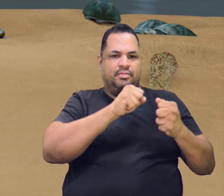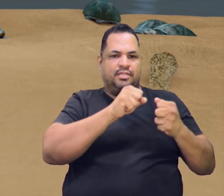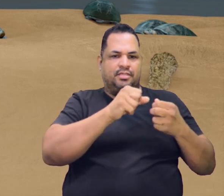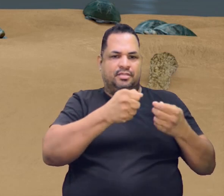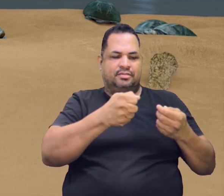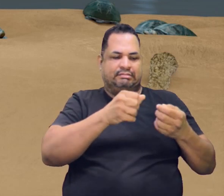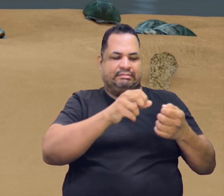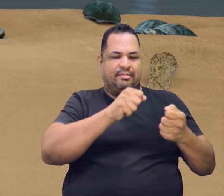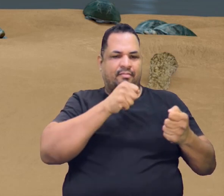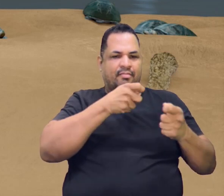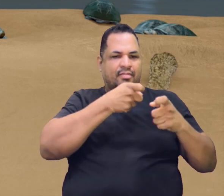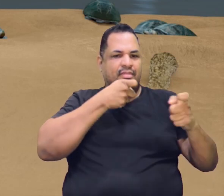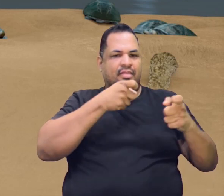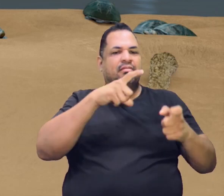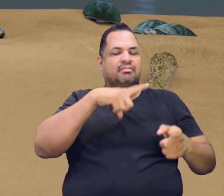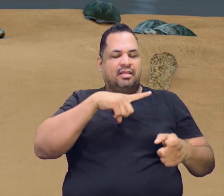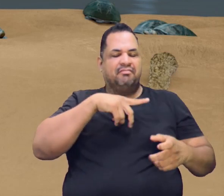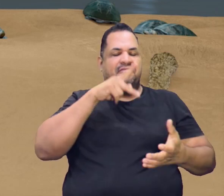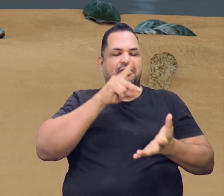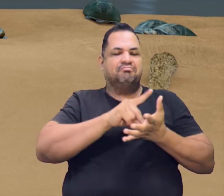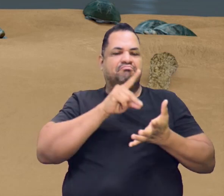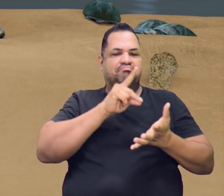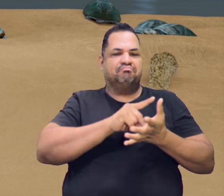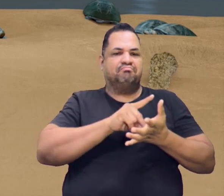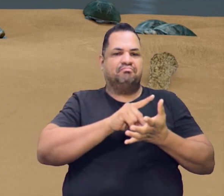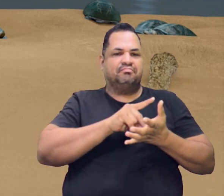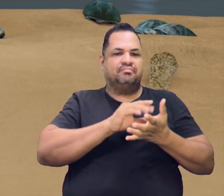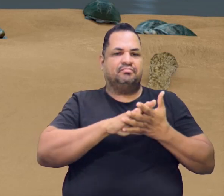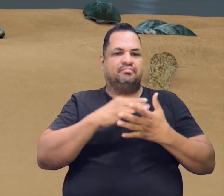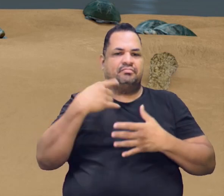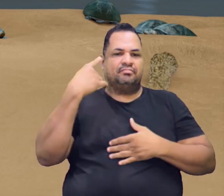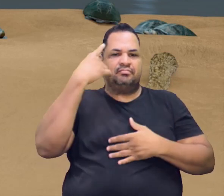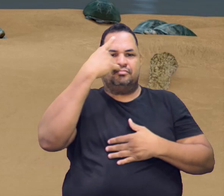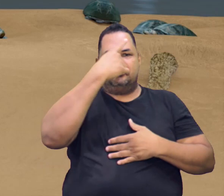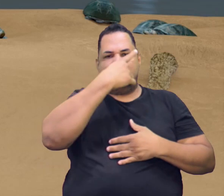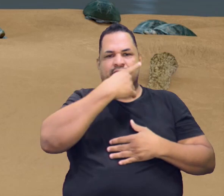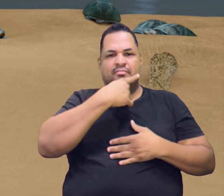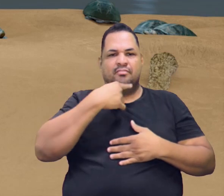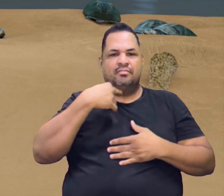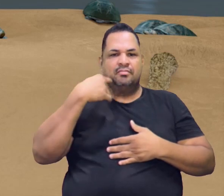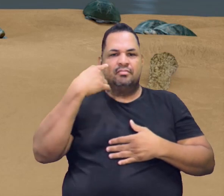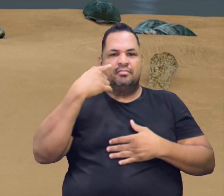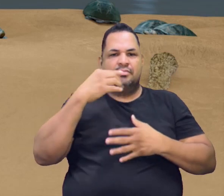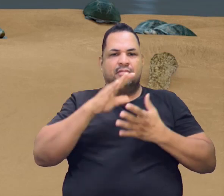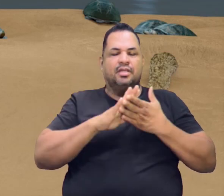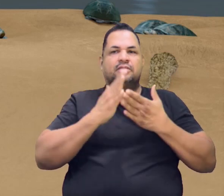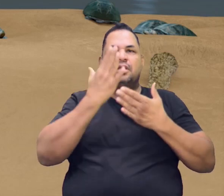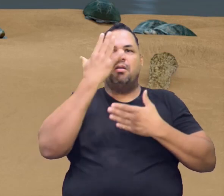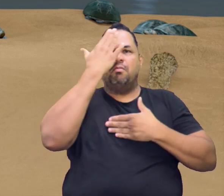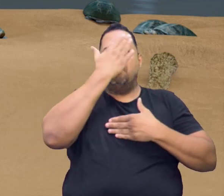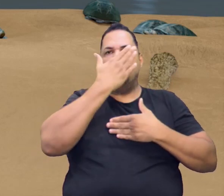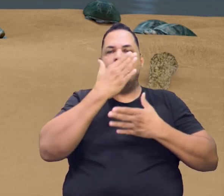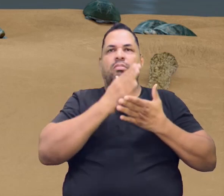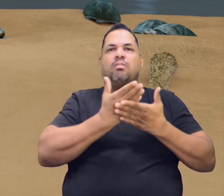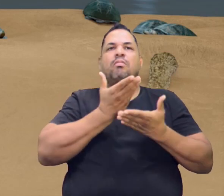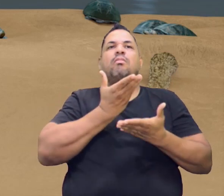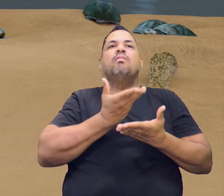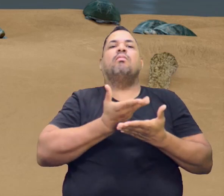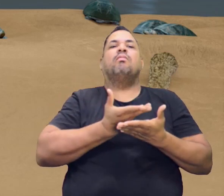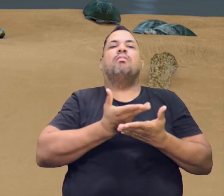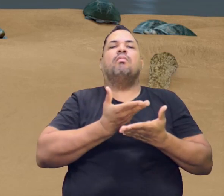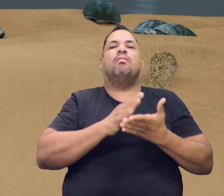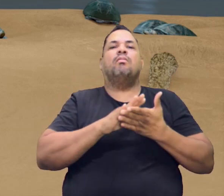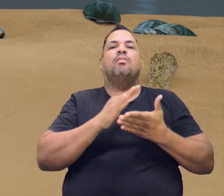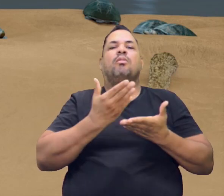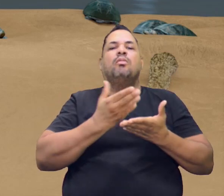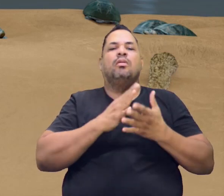flecha. Ela existe. A máscara mortuária, quando o Rondon estava sendo velado, fizeram uma máscara